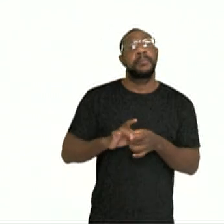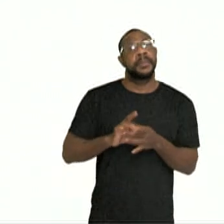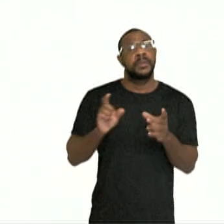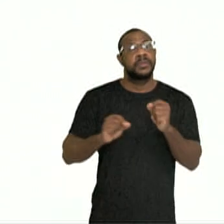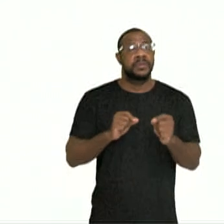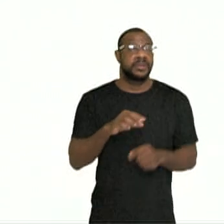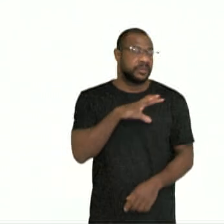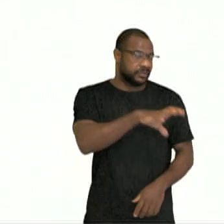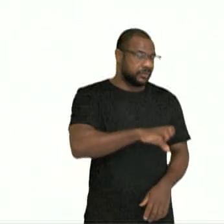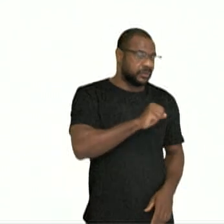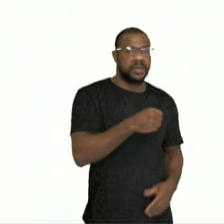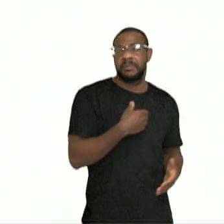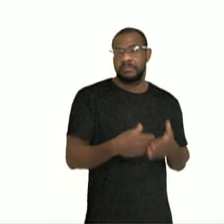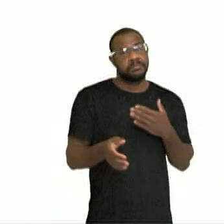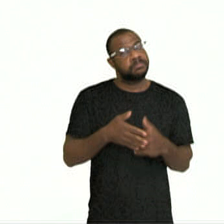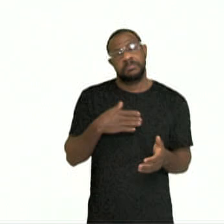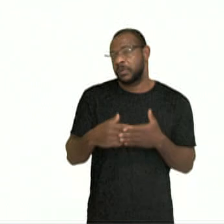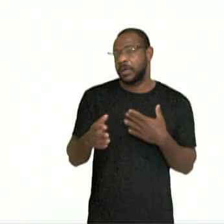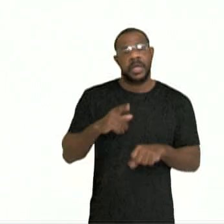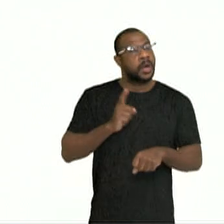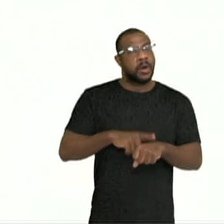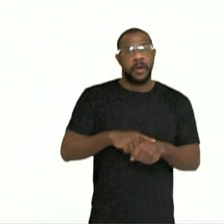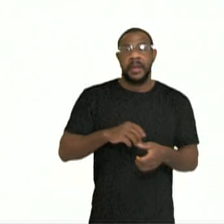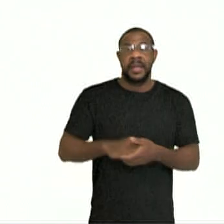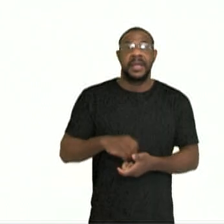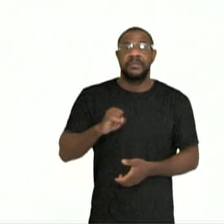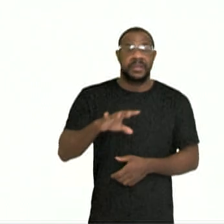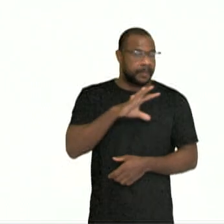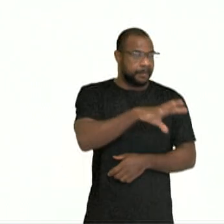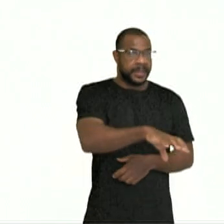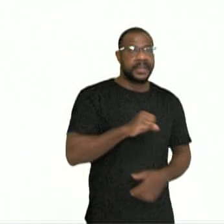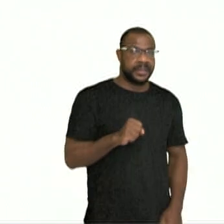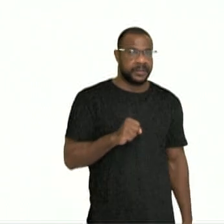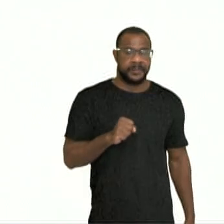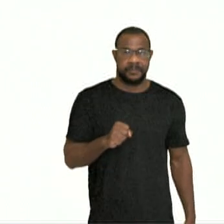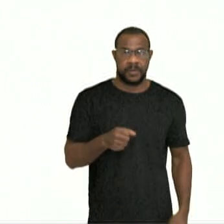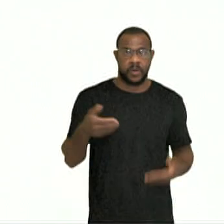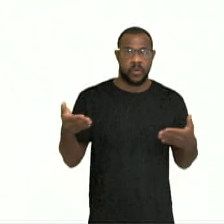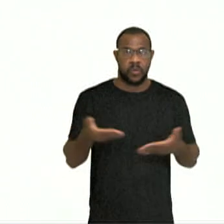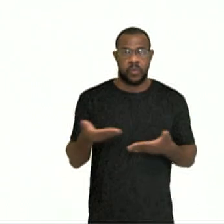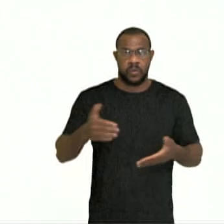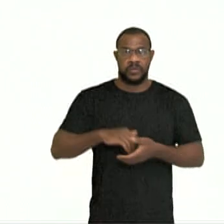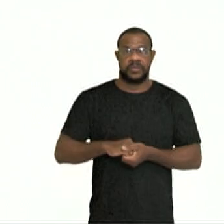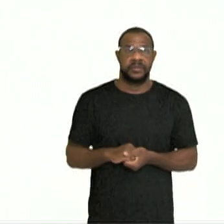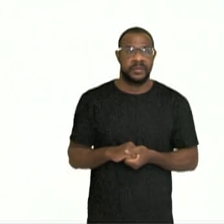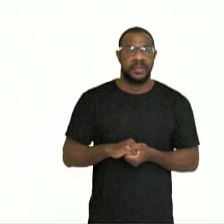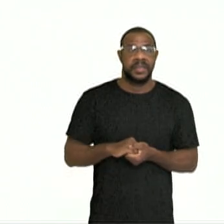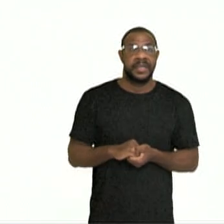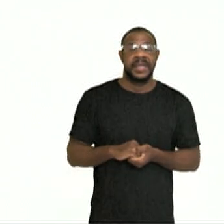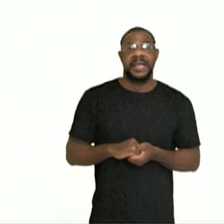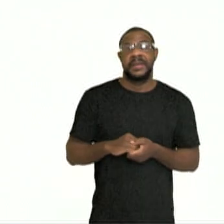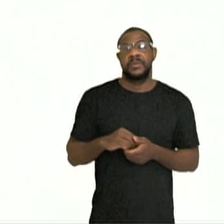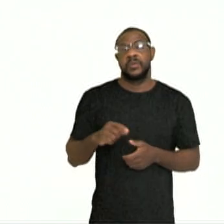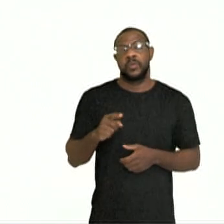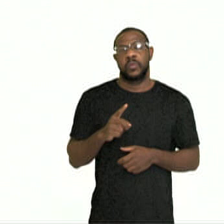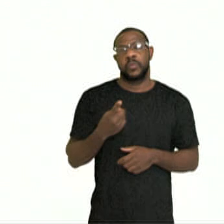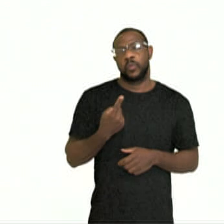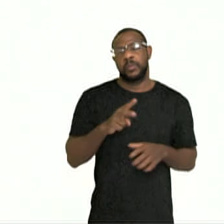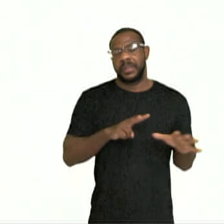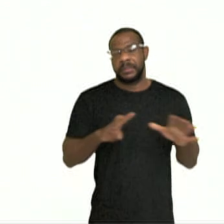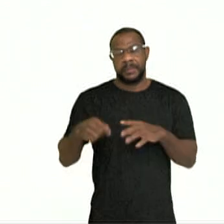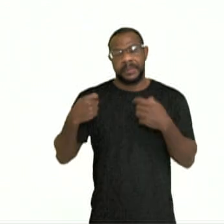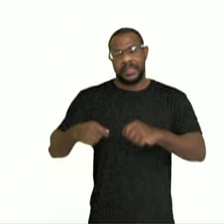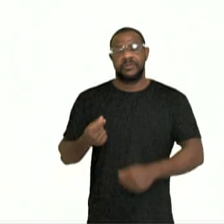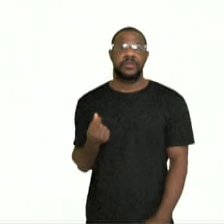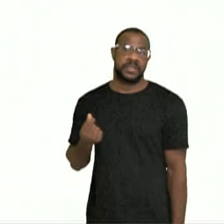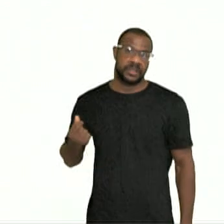gente pegar o dinheiro a hora que precisar. Só que se você tirar, você colocou na poupança hoje, daqui uma semana você precisa do dinheiro, essa uma semana você não